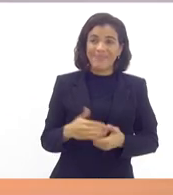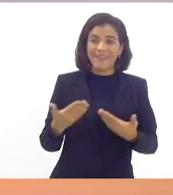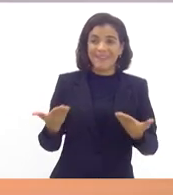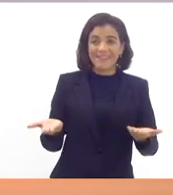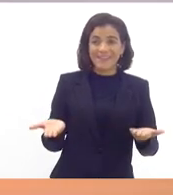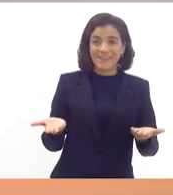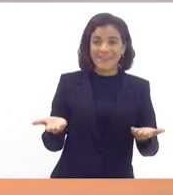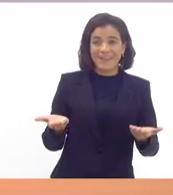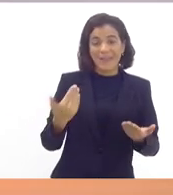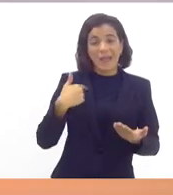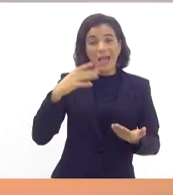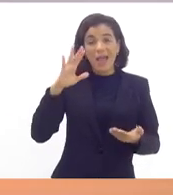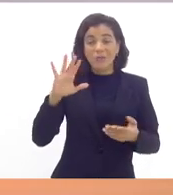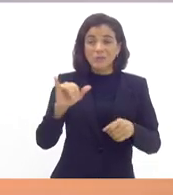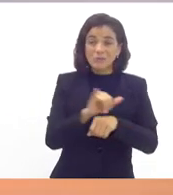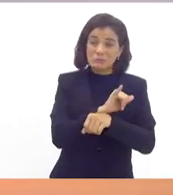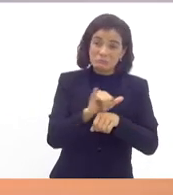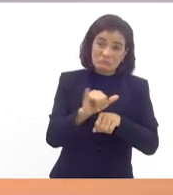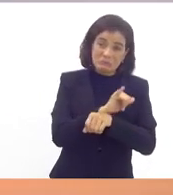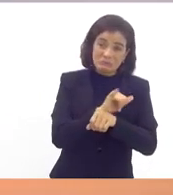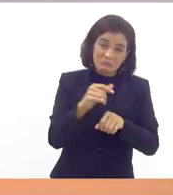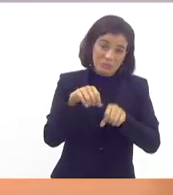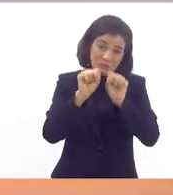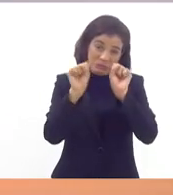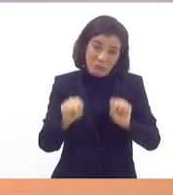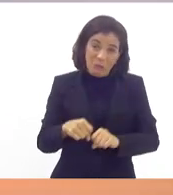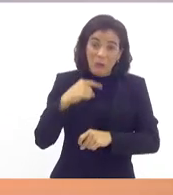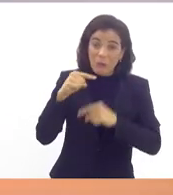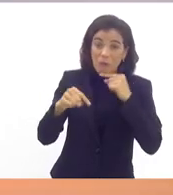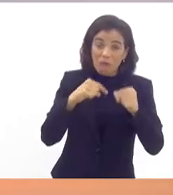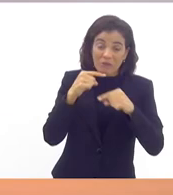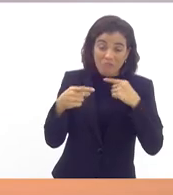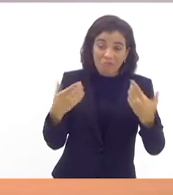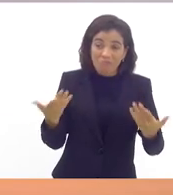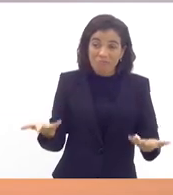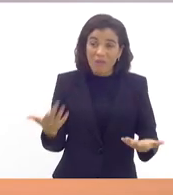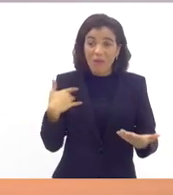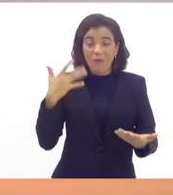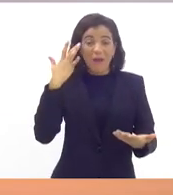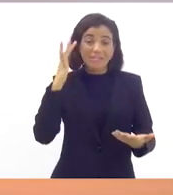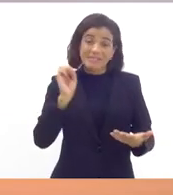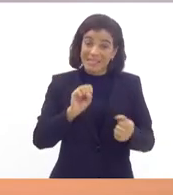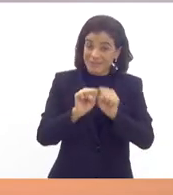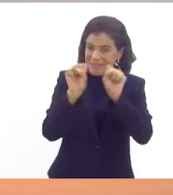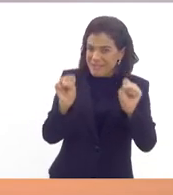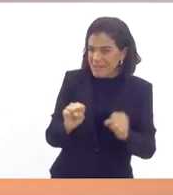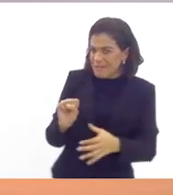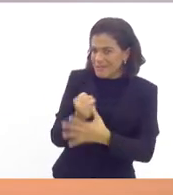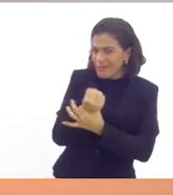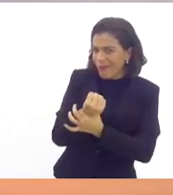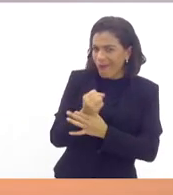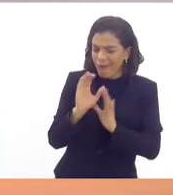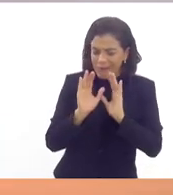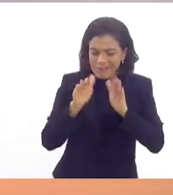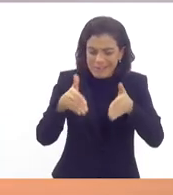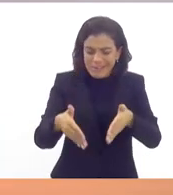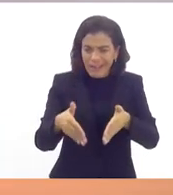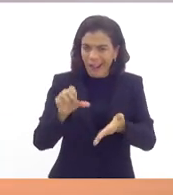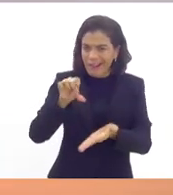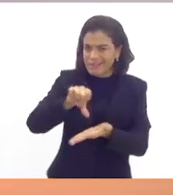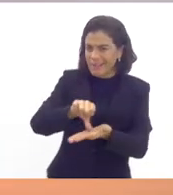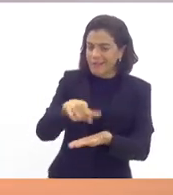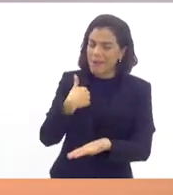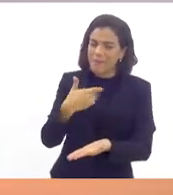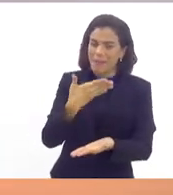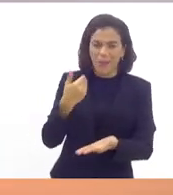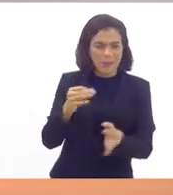sua conta num sistema de blockchain? Não sei, é uma dúvida que eu tenho. Sim, eu acho que se tiver um sistema seguro, centralizado, é suficiente.